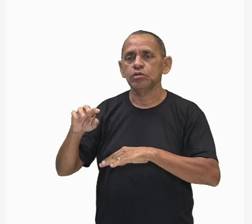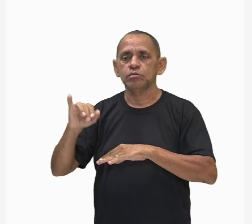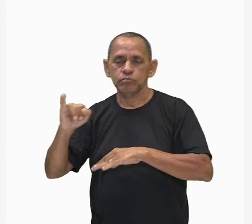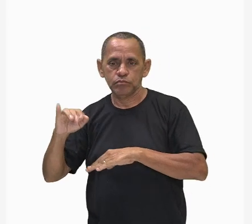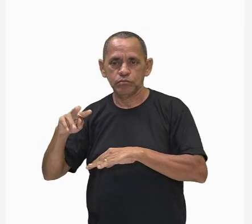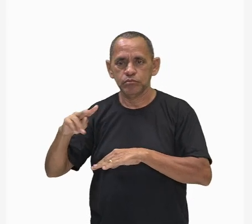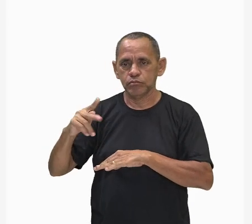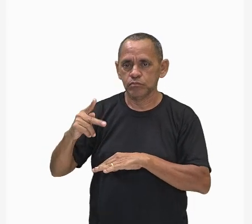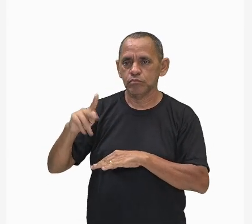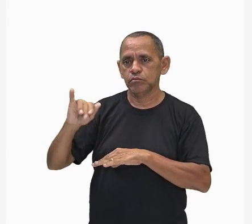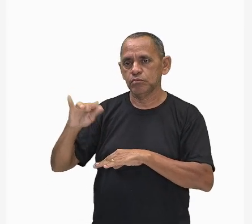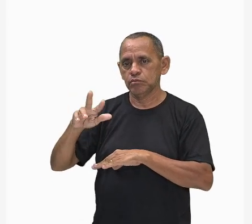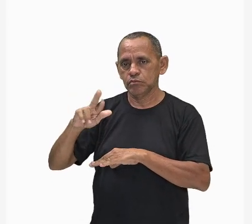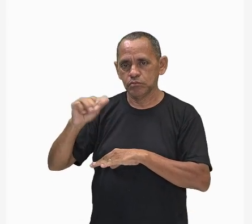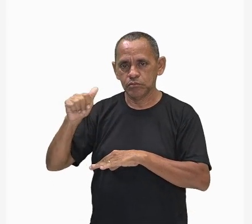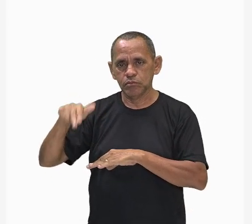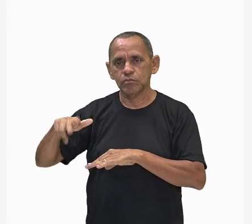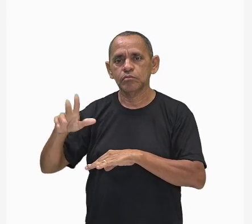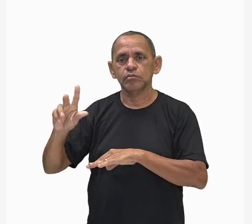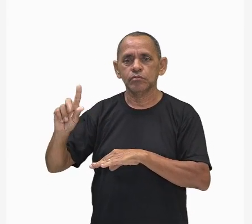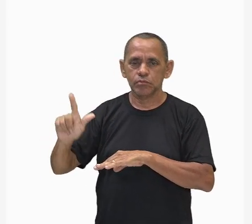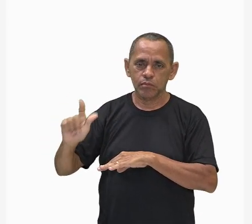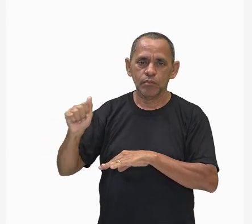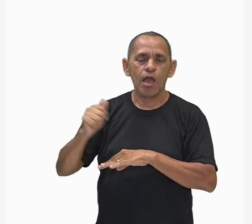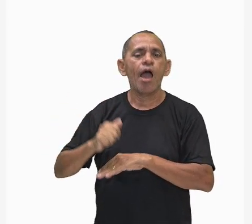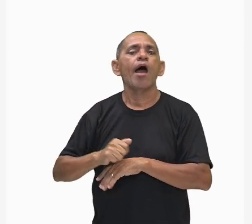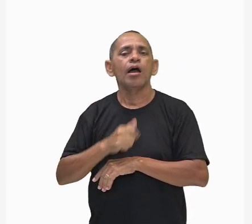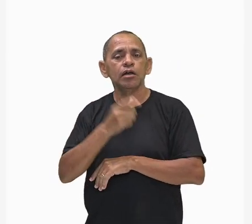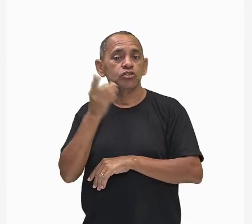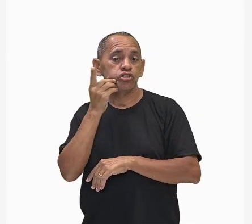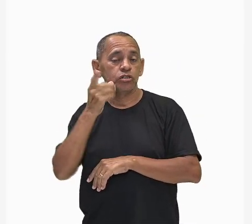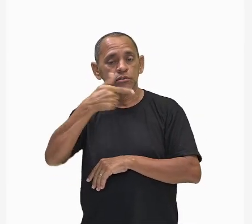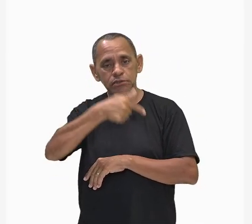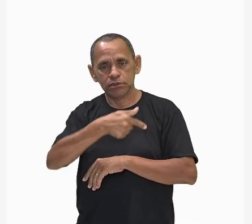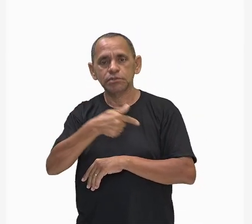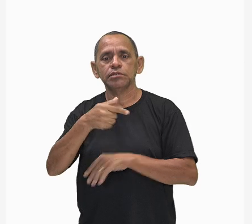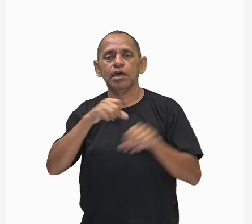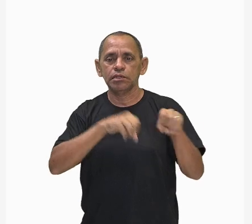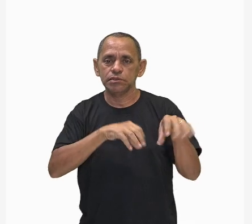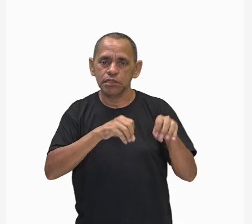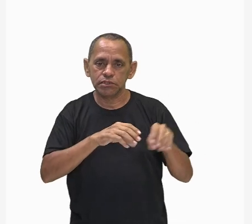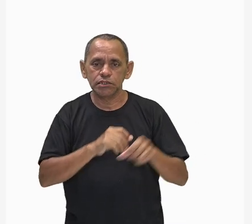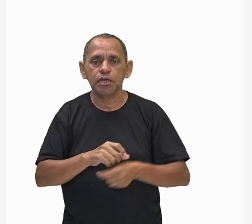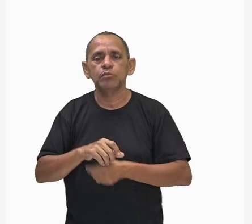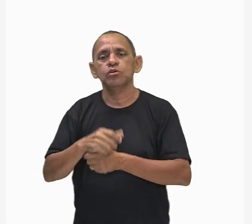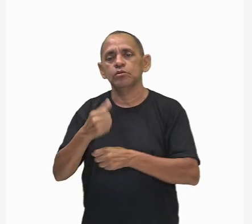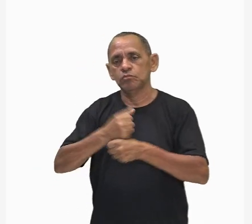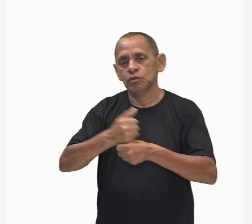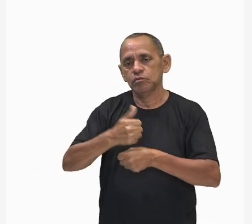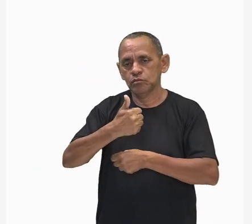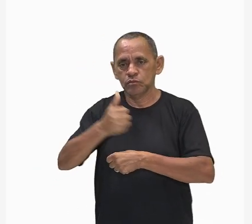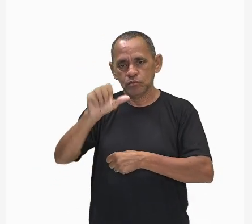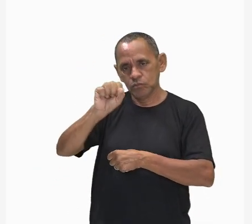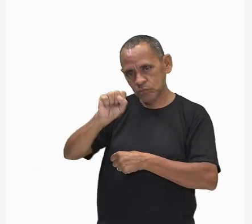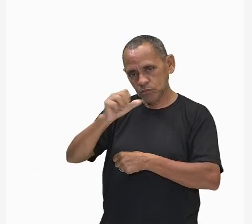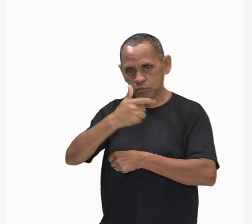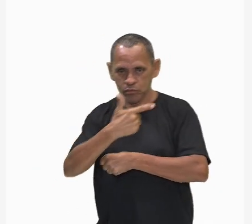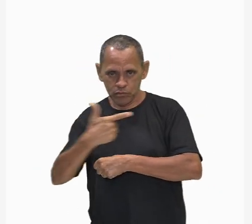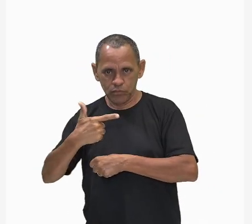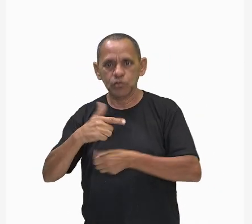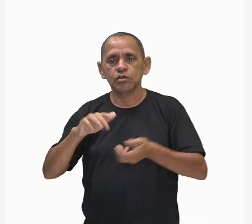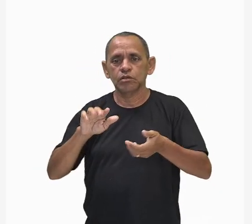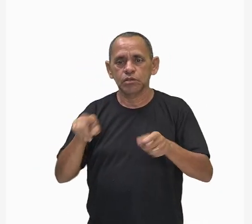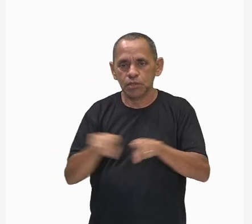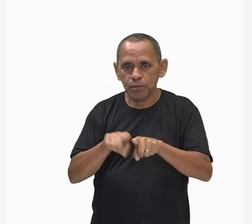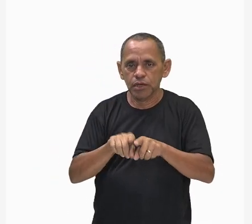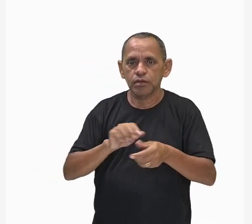de setembro de 1822. Meses depois seria coroado o primeiro imperador do Império Brasileiro. Voltamos aqui na